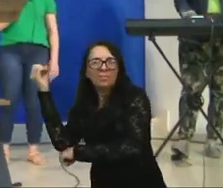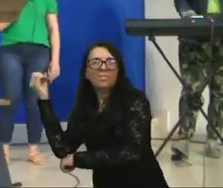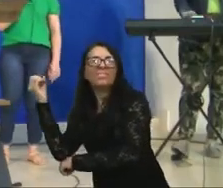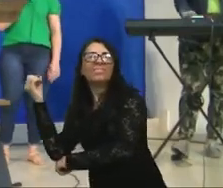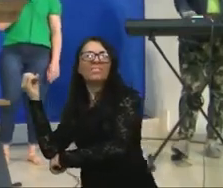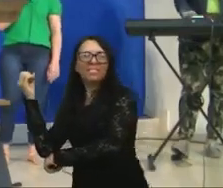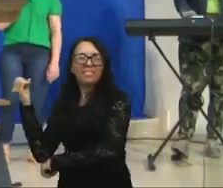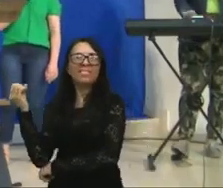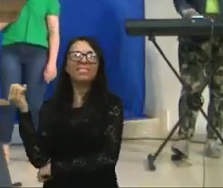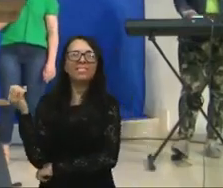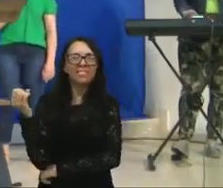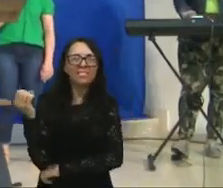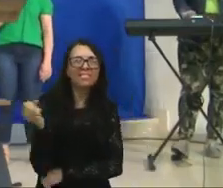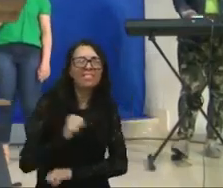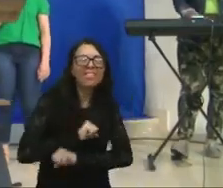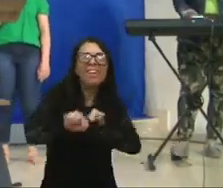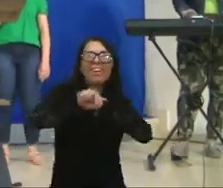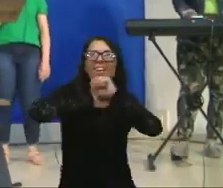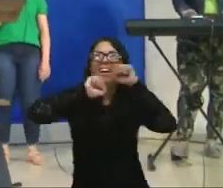tua luz